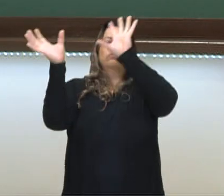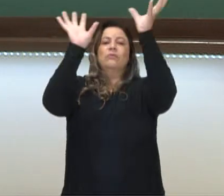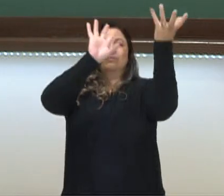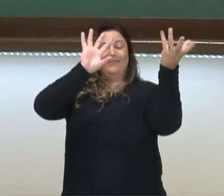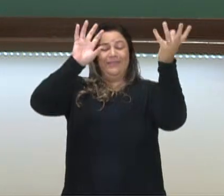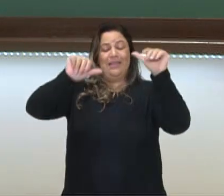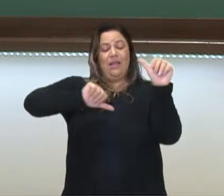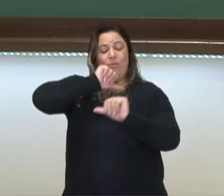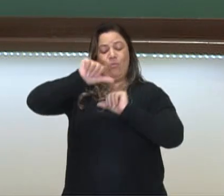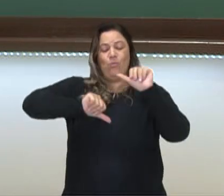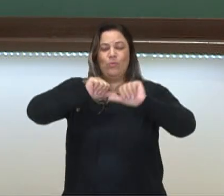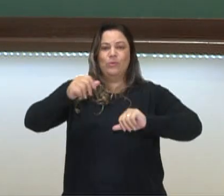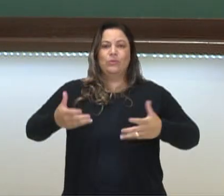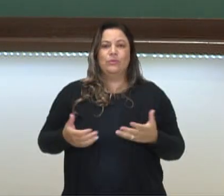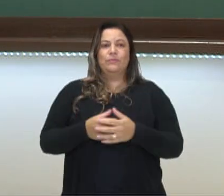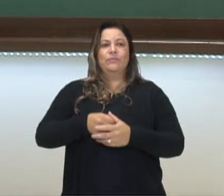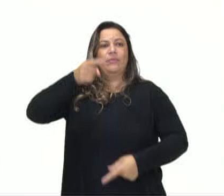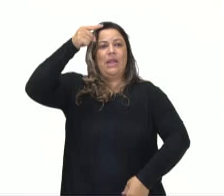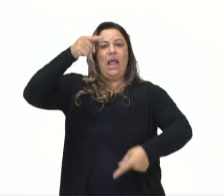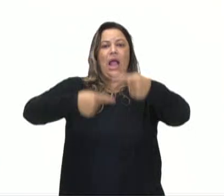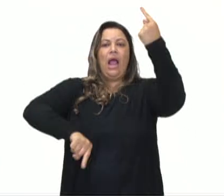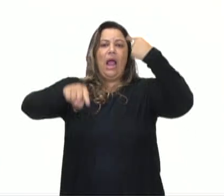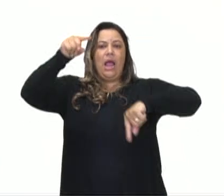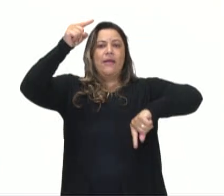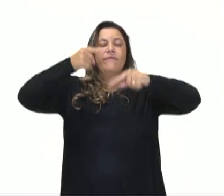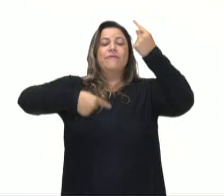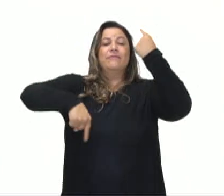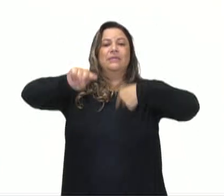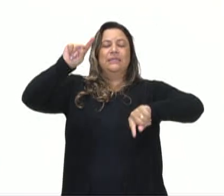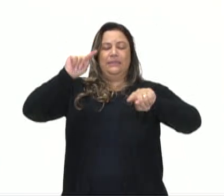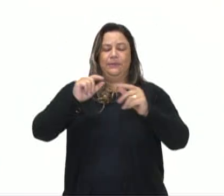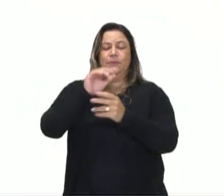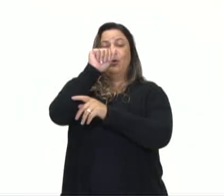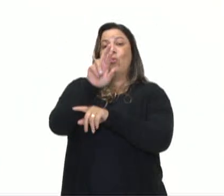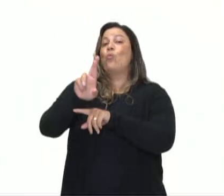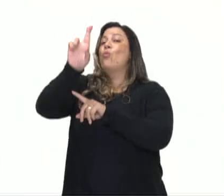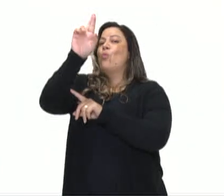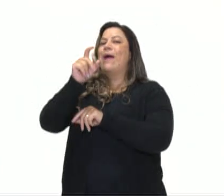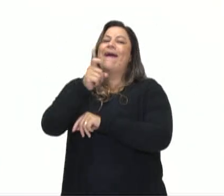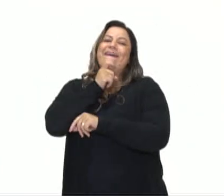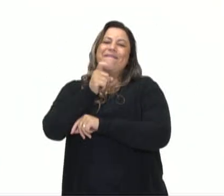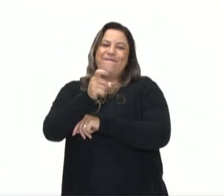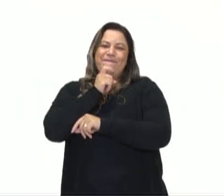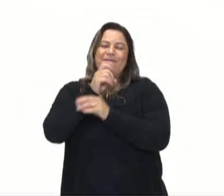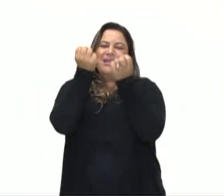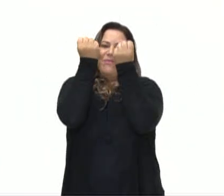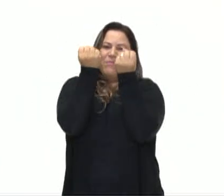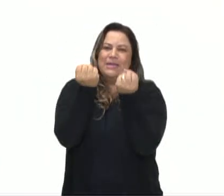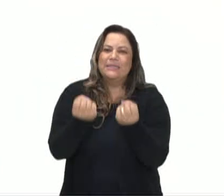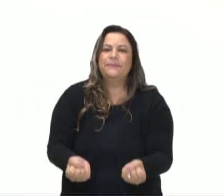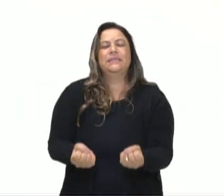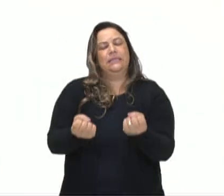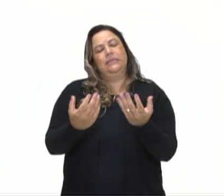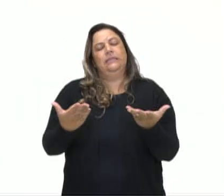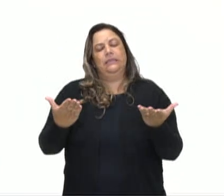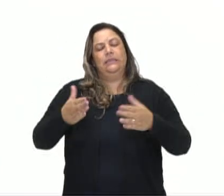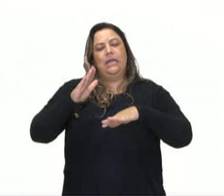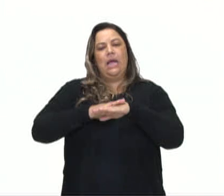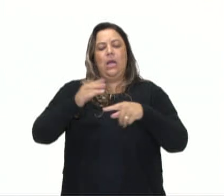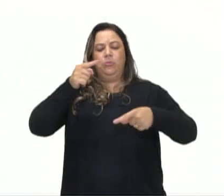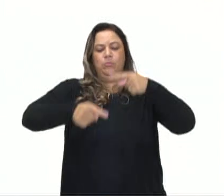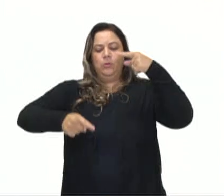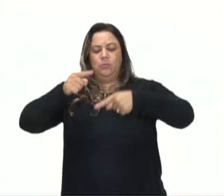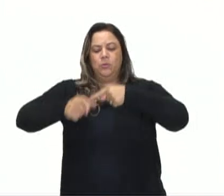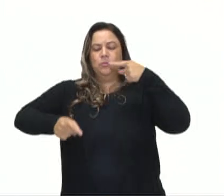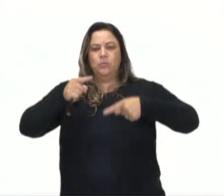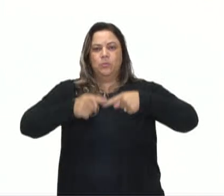aqui na tela a inversão térmica, que é quando o ar frio, que ele é mais denso, é impedido de circular por uma